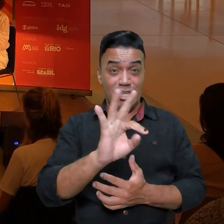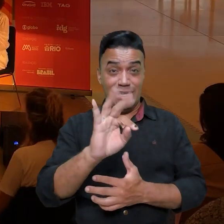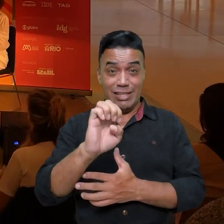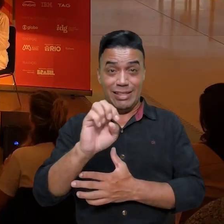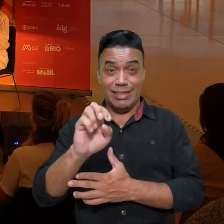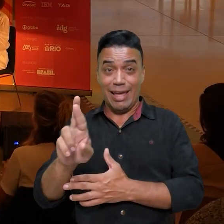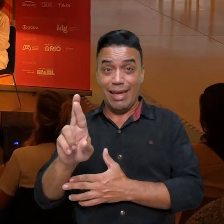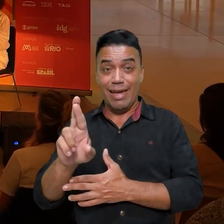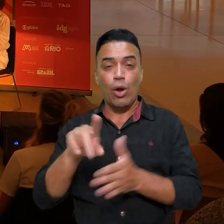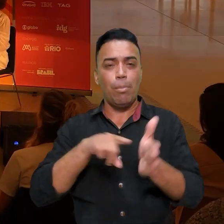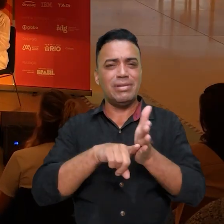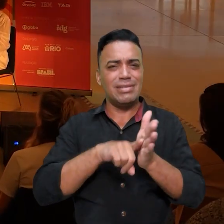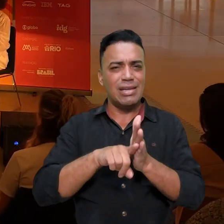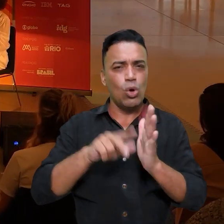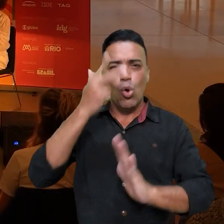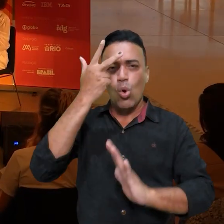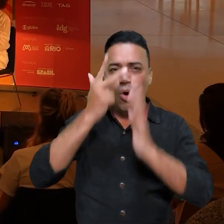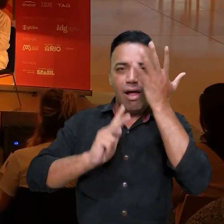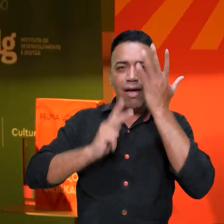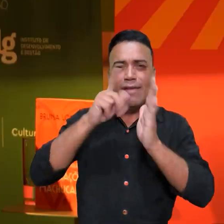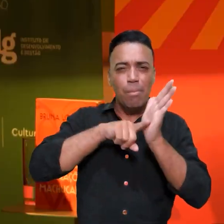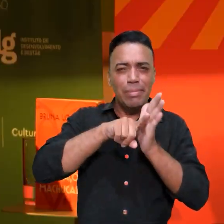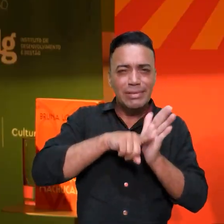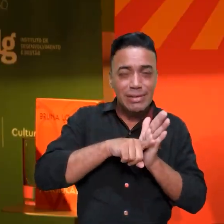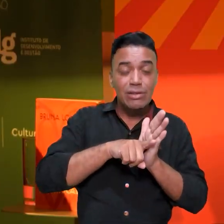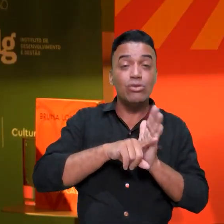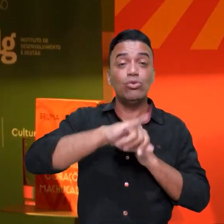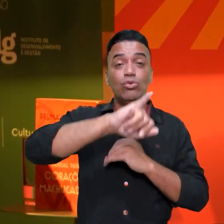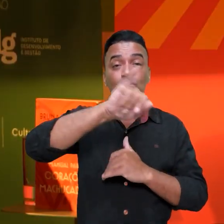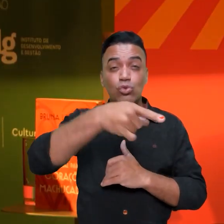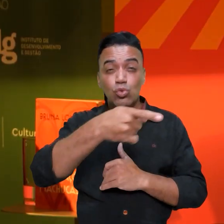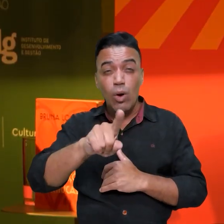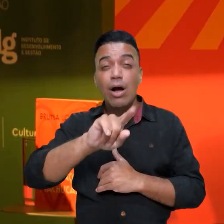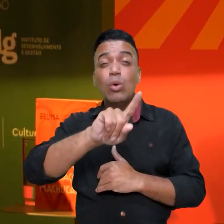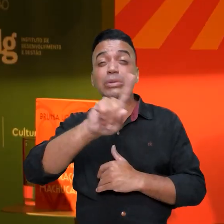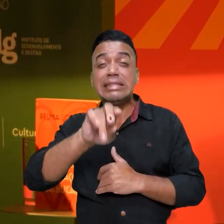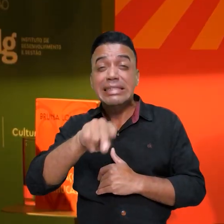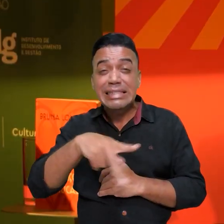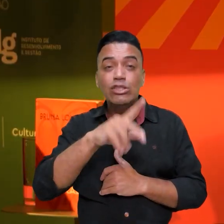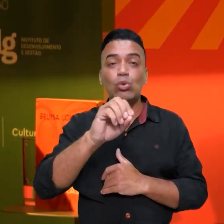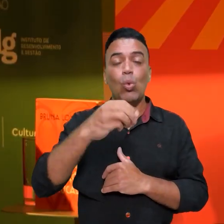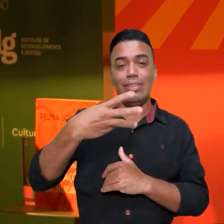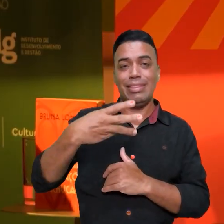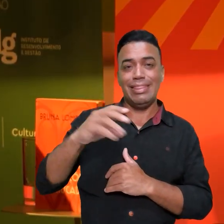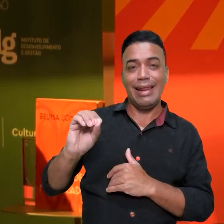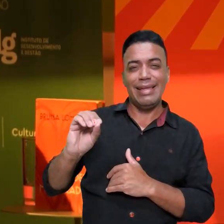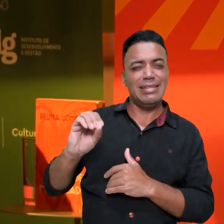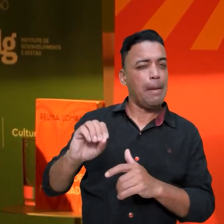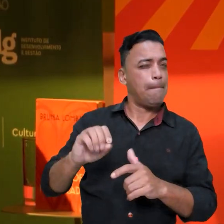sou pesquisador de carnaval, pesquiso muito isso. E Joãozinho 30, o maior carnavalesco de todos,